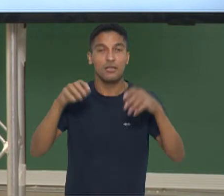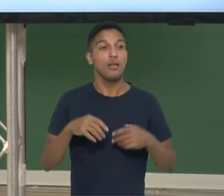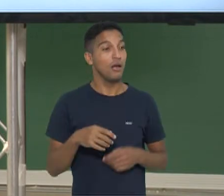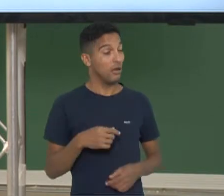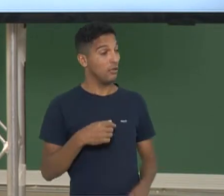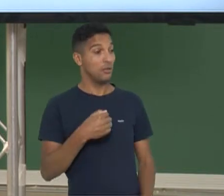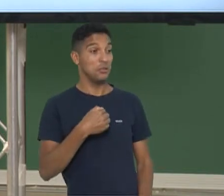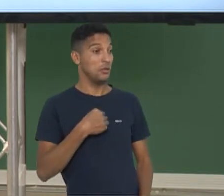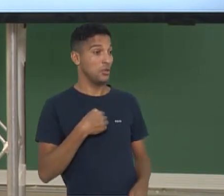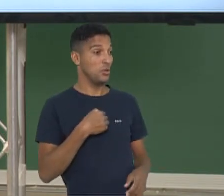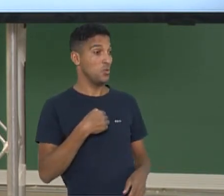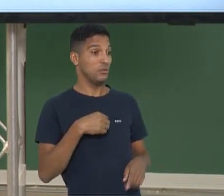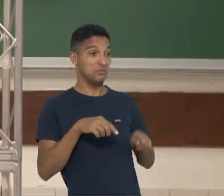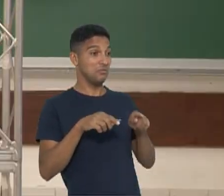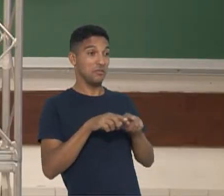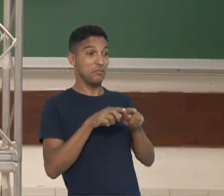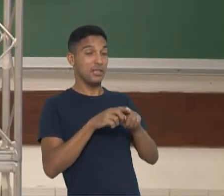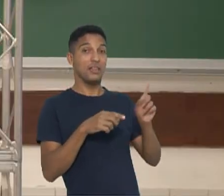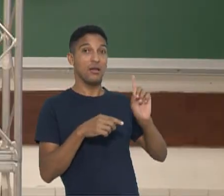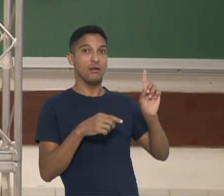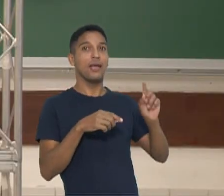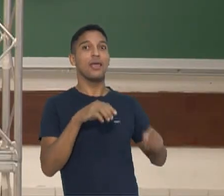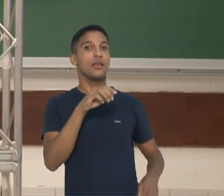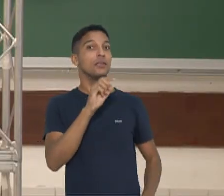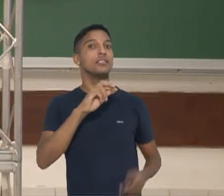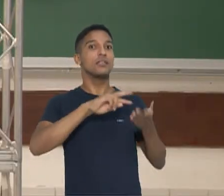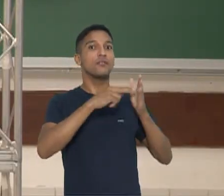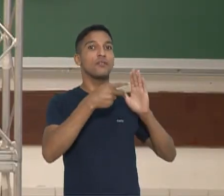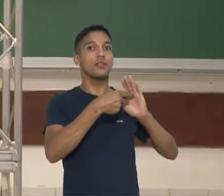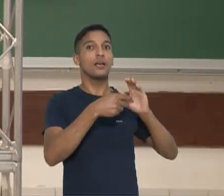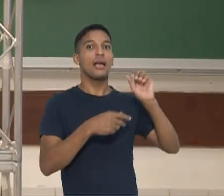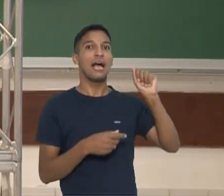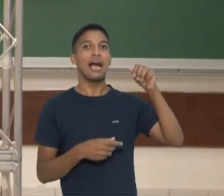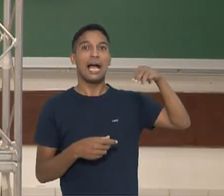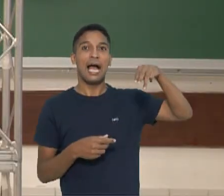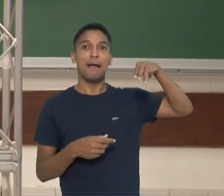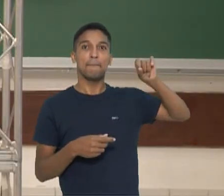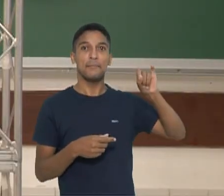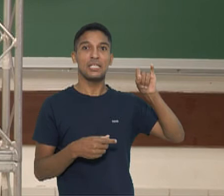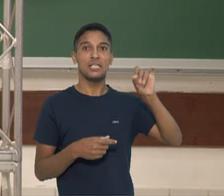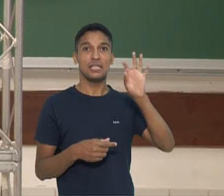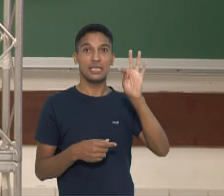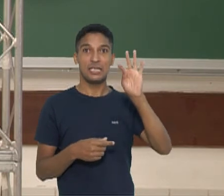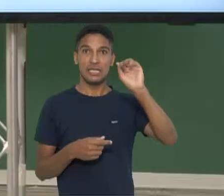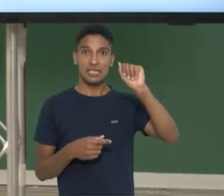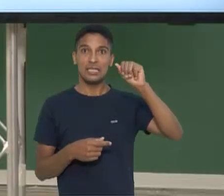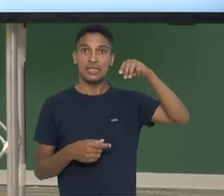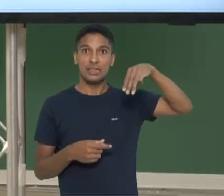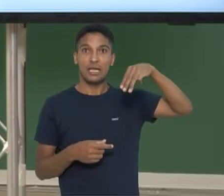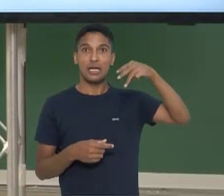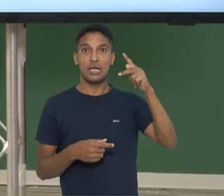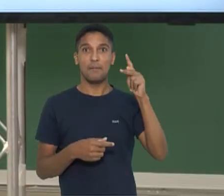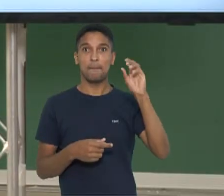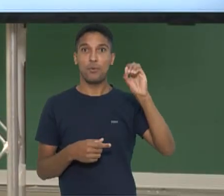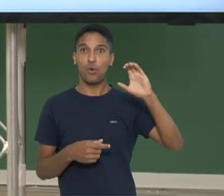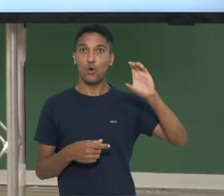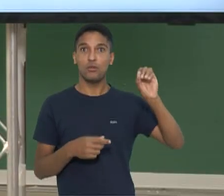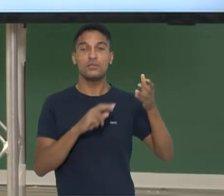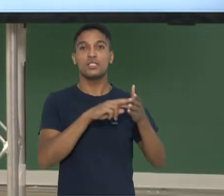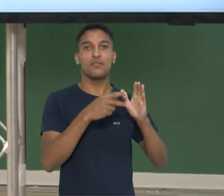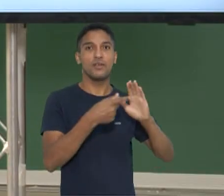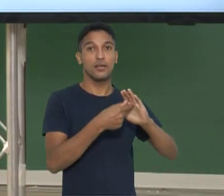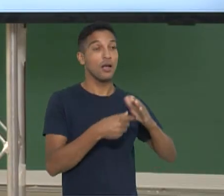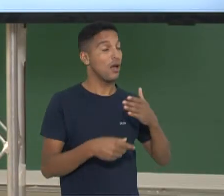não. Confirmando, né? Afirmando que também não gosta. Prestem bem atenção, porque em espanhol